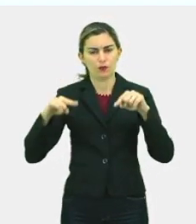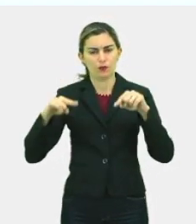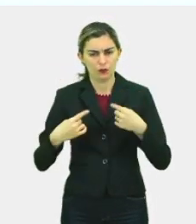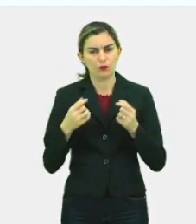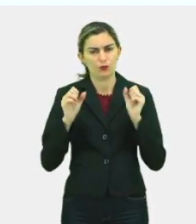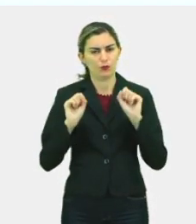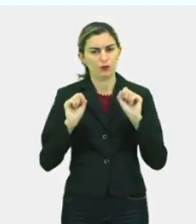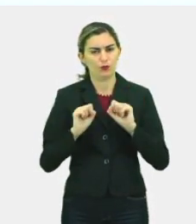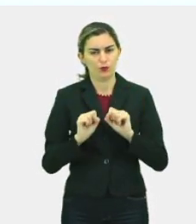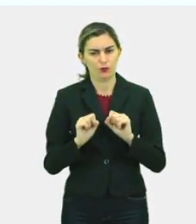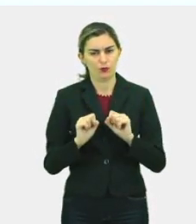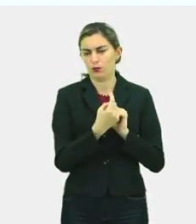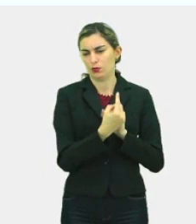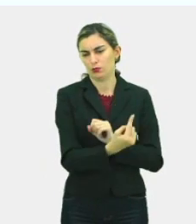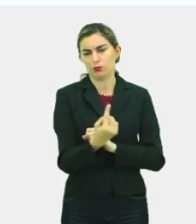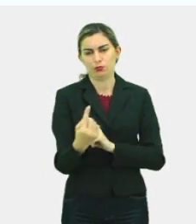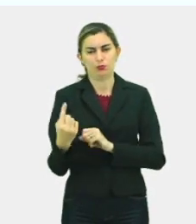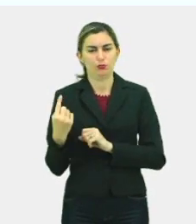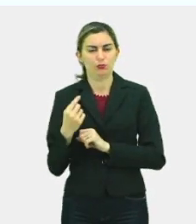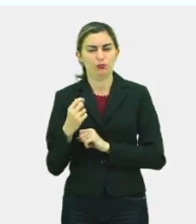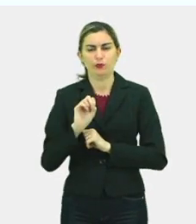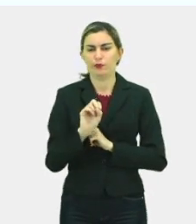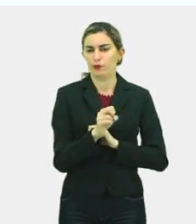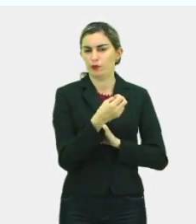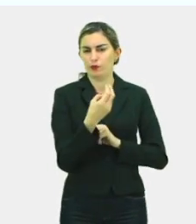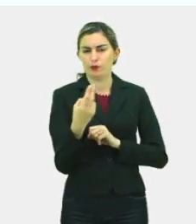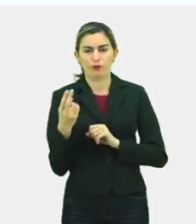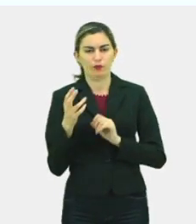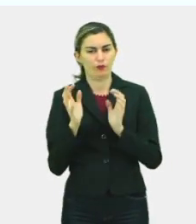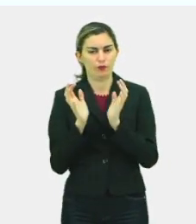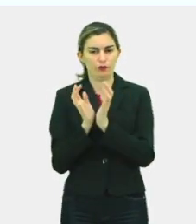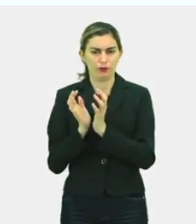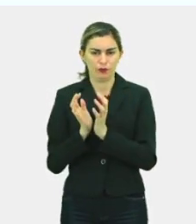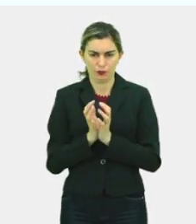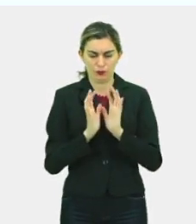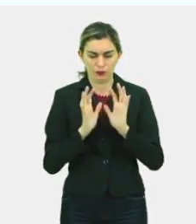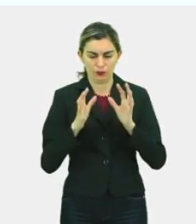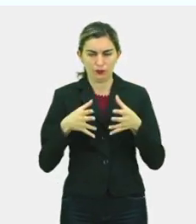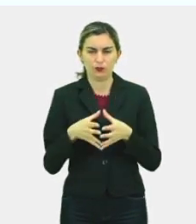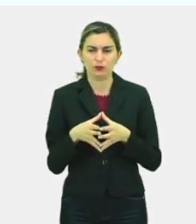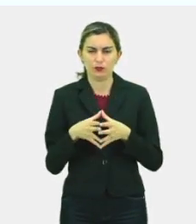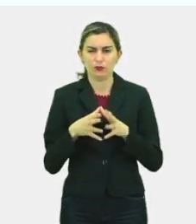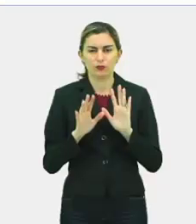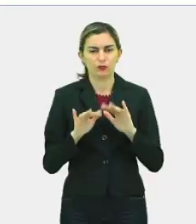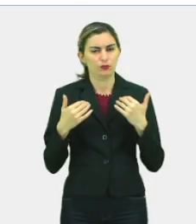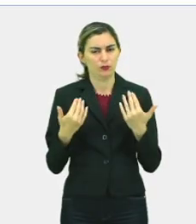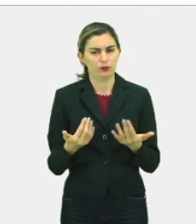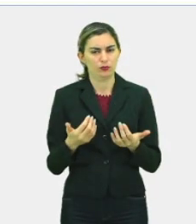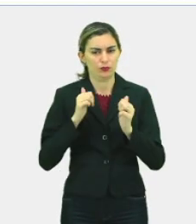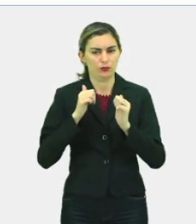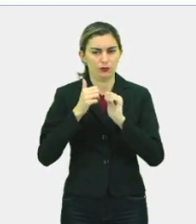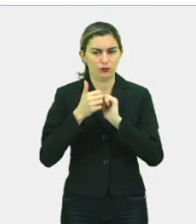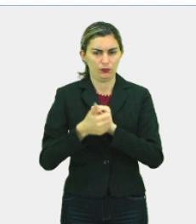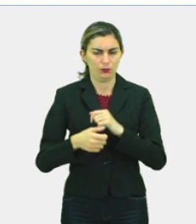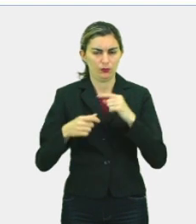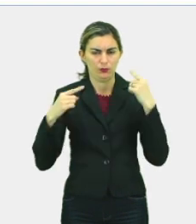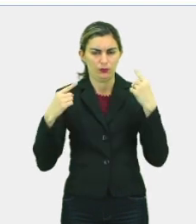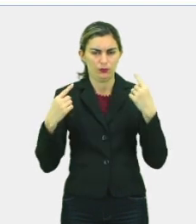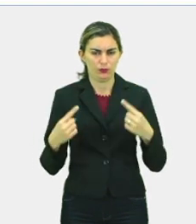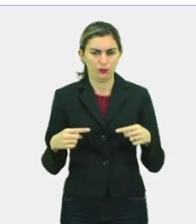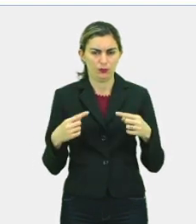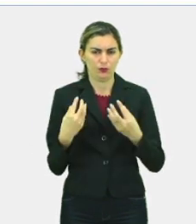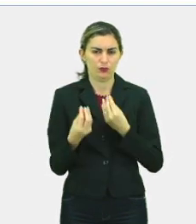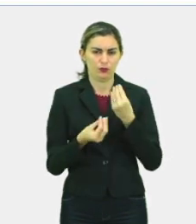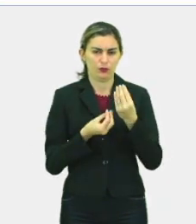adversário, podendo ser individual ou ser com uma equipe, coletivo. Então, esportes de combate, como